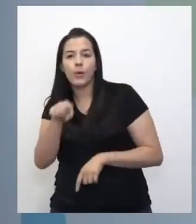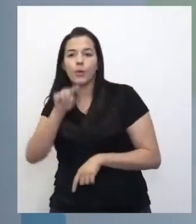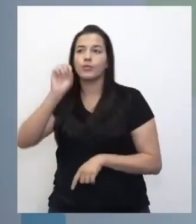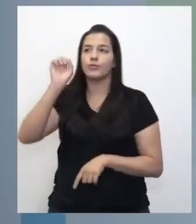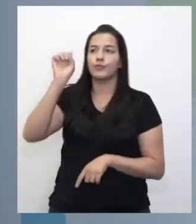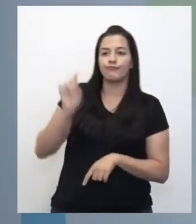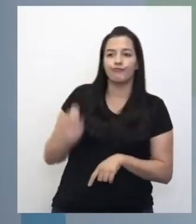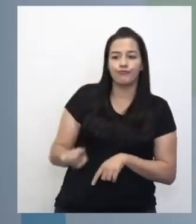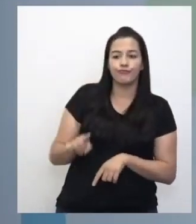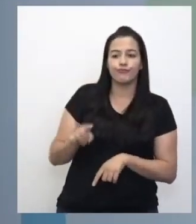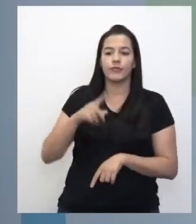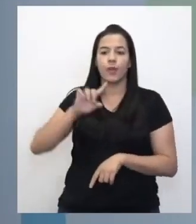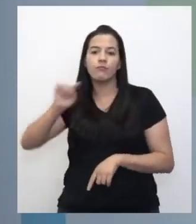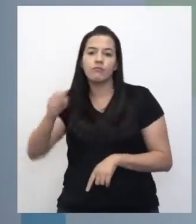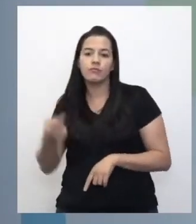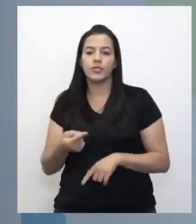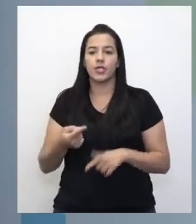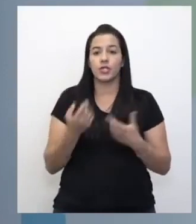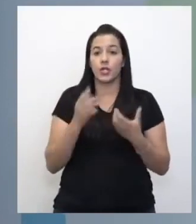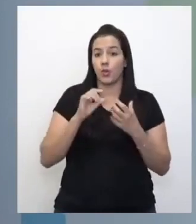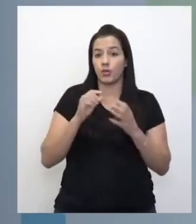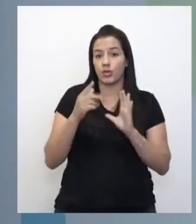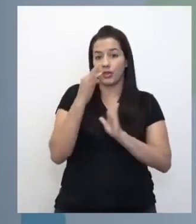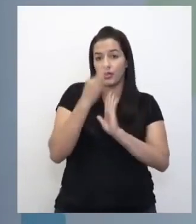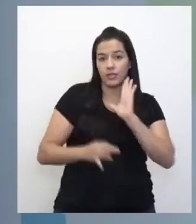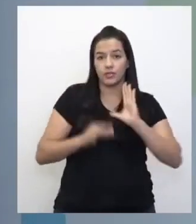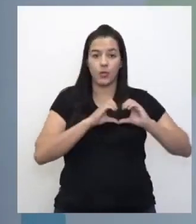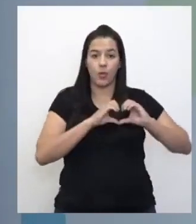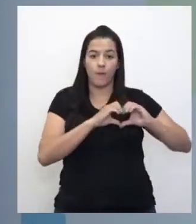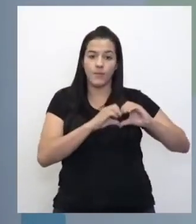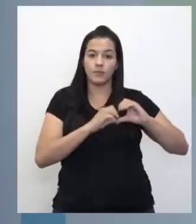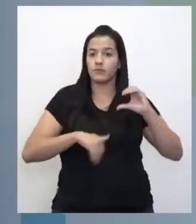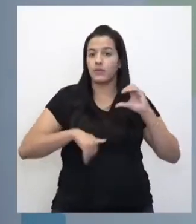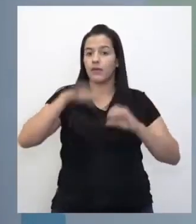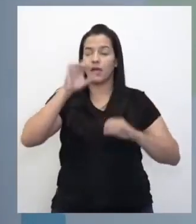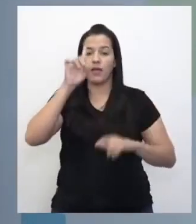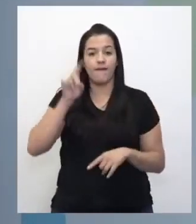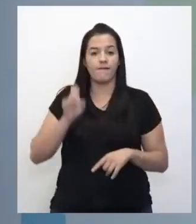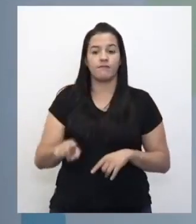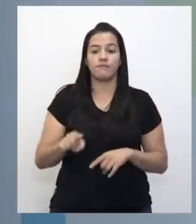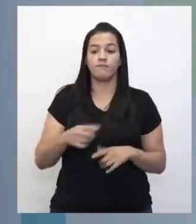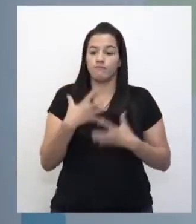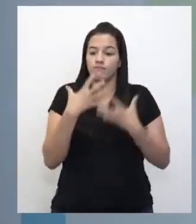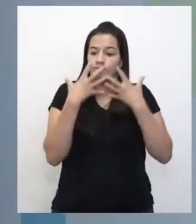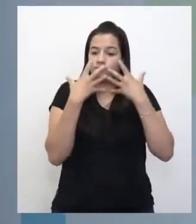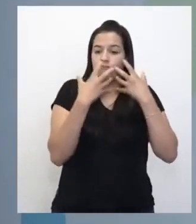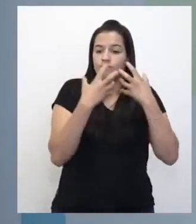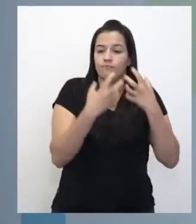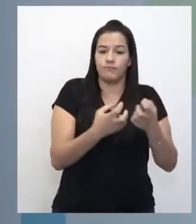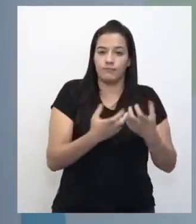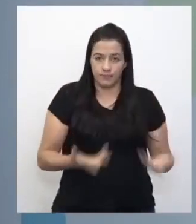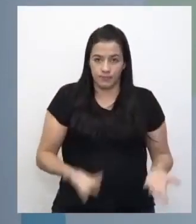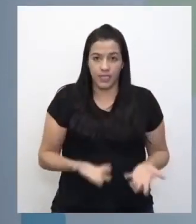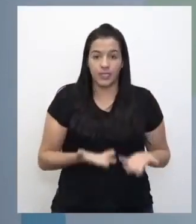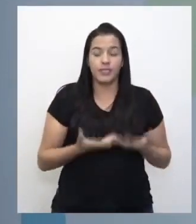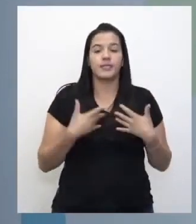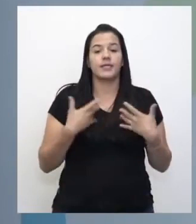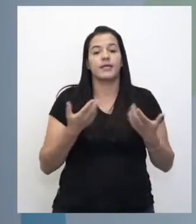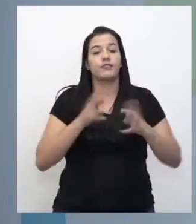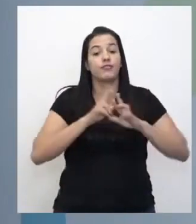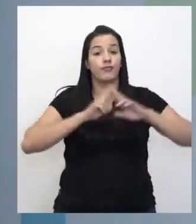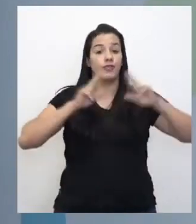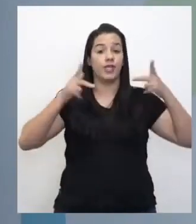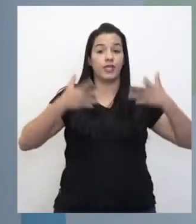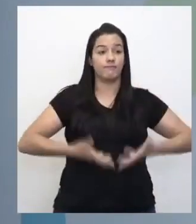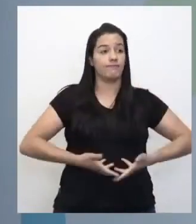exclamação. Um texto romântico, note, tem muito mais pontos de exclamação, porque é muito mais feito para ser entoado,